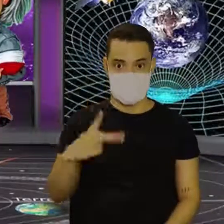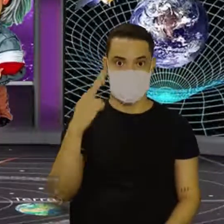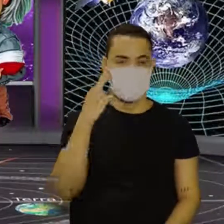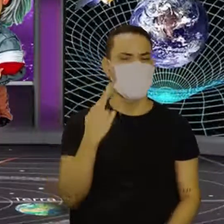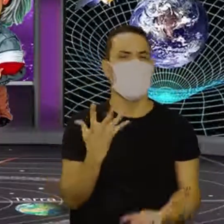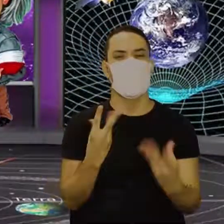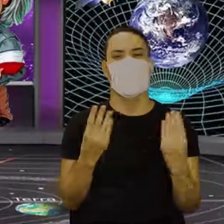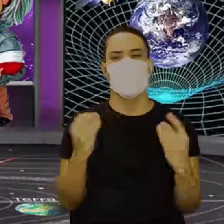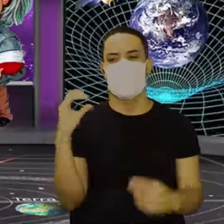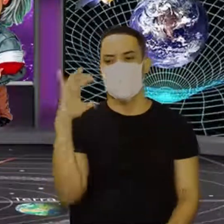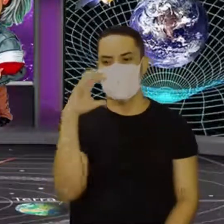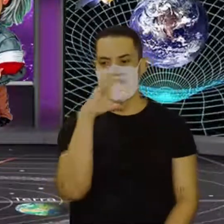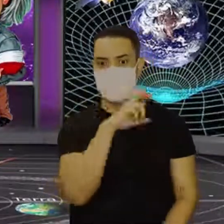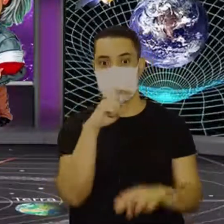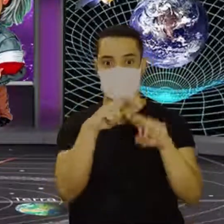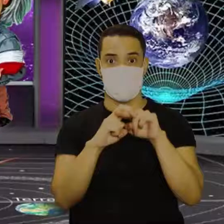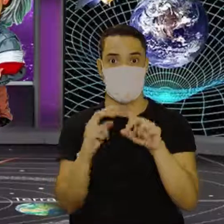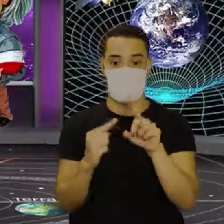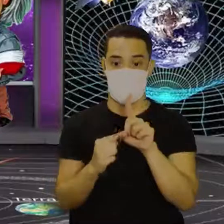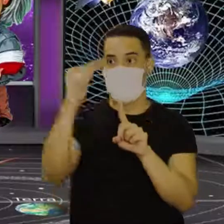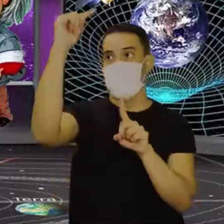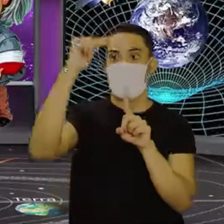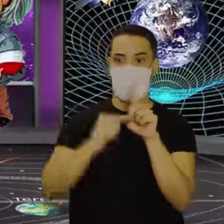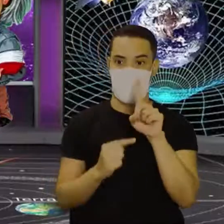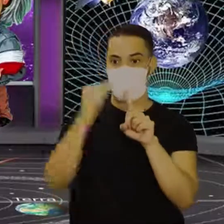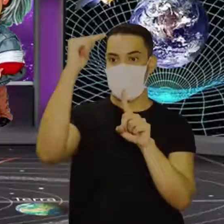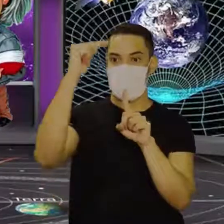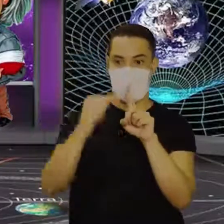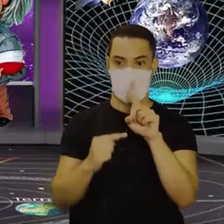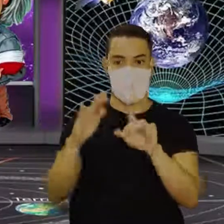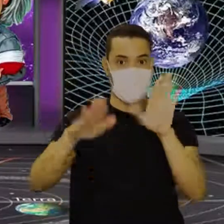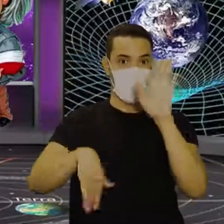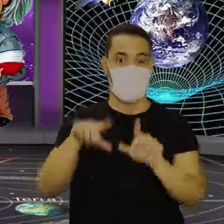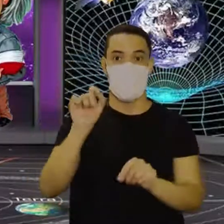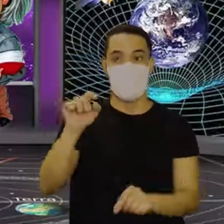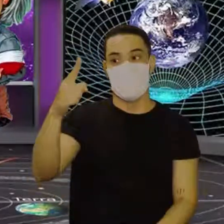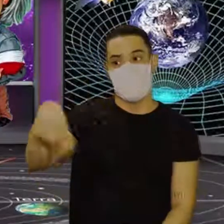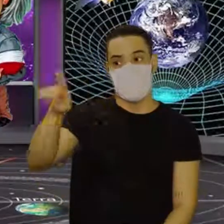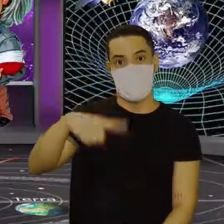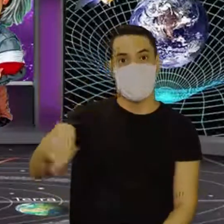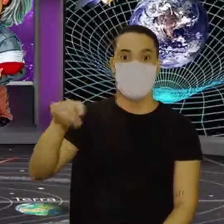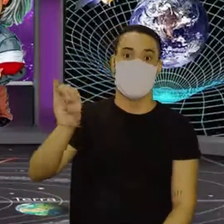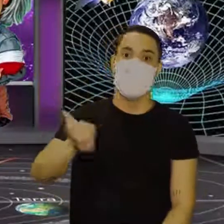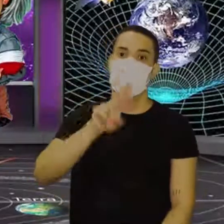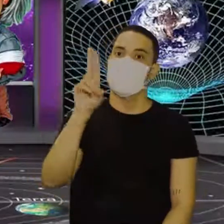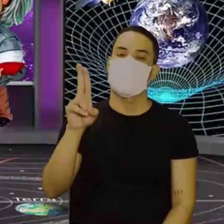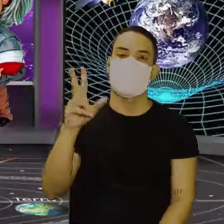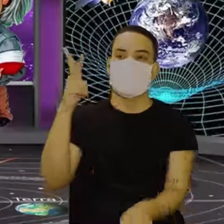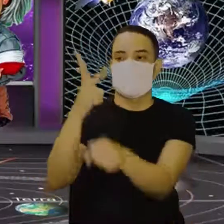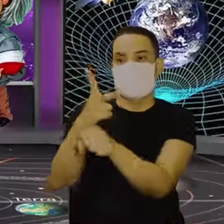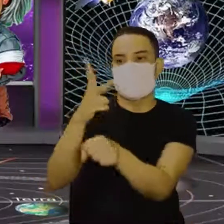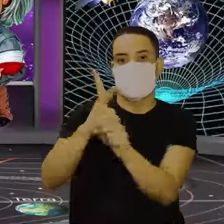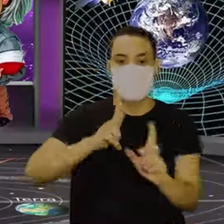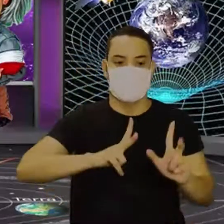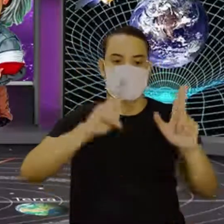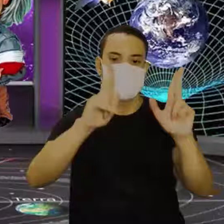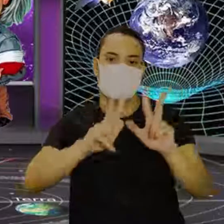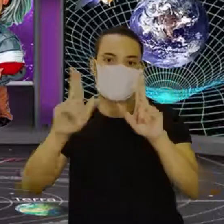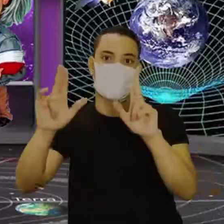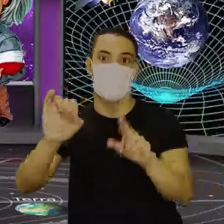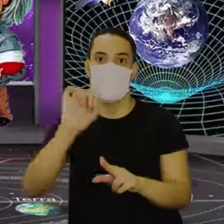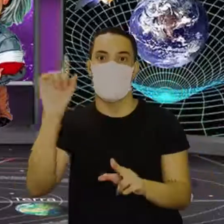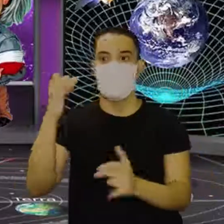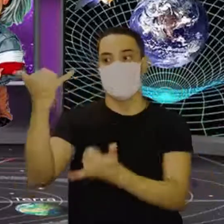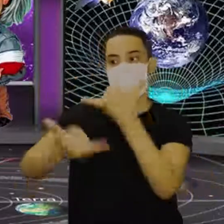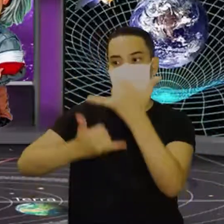então temperatura ambiente, o processador vai lá em cima dependendo do que você está rodando lá no seu computador. Ou edição de vídeo, ou outras